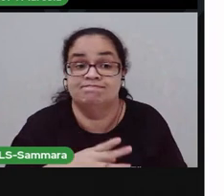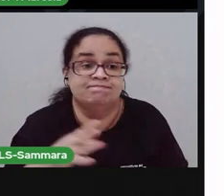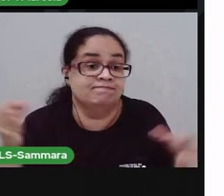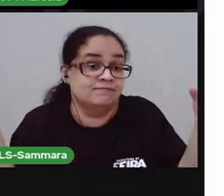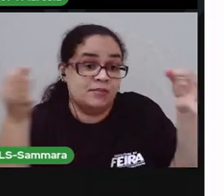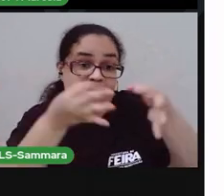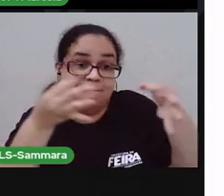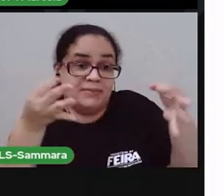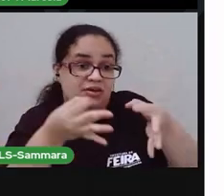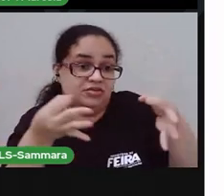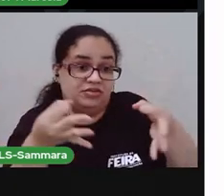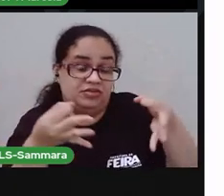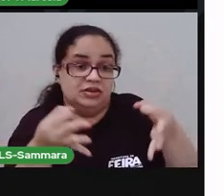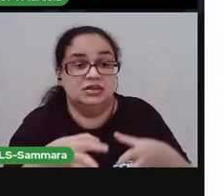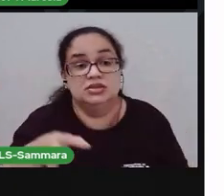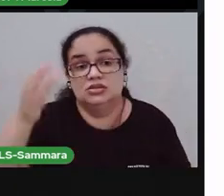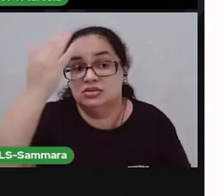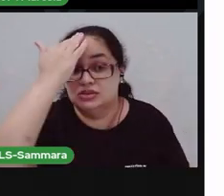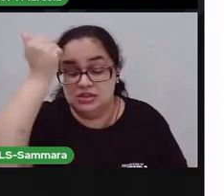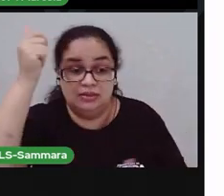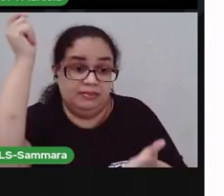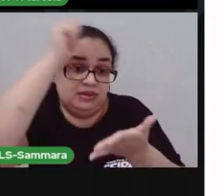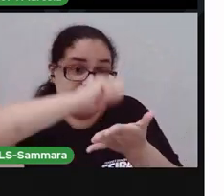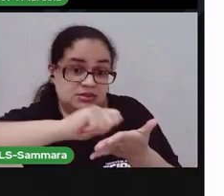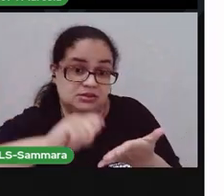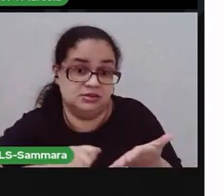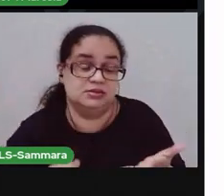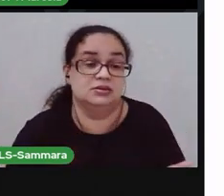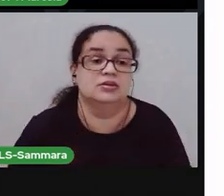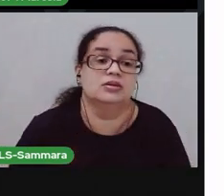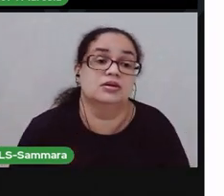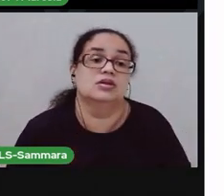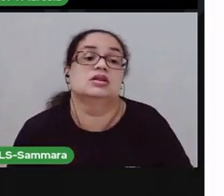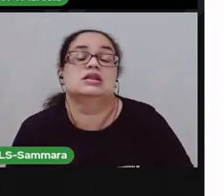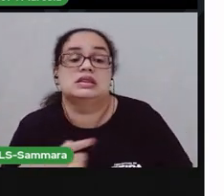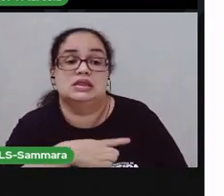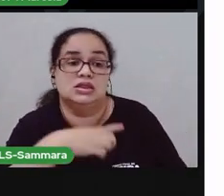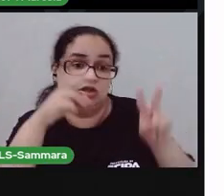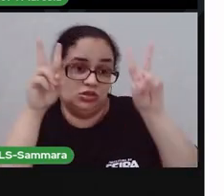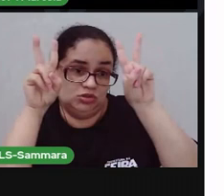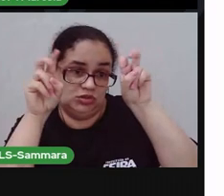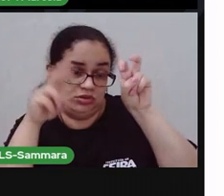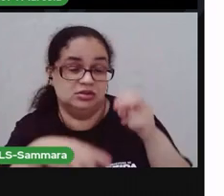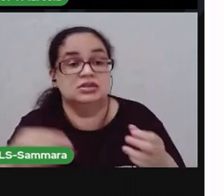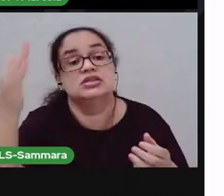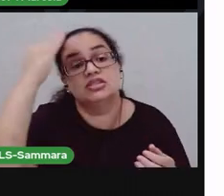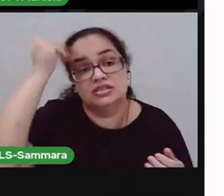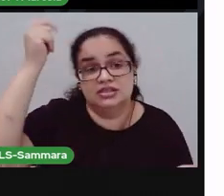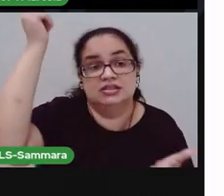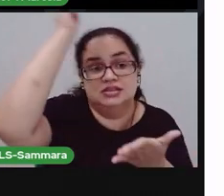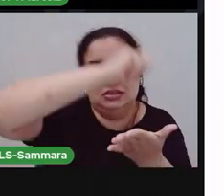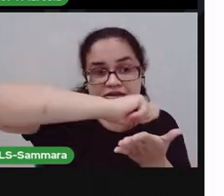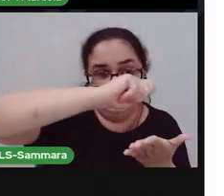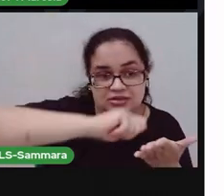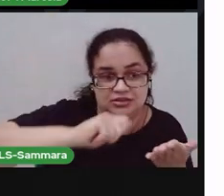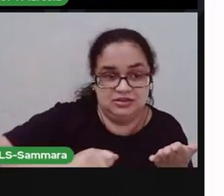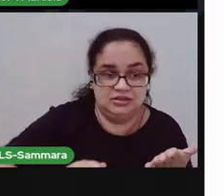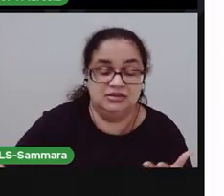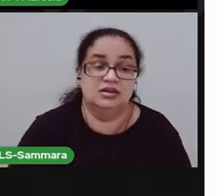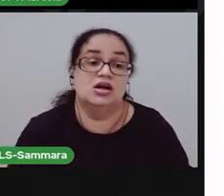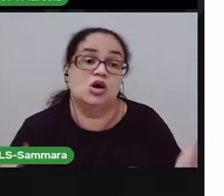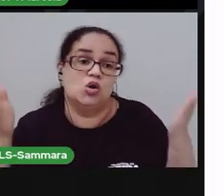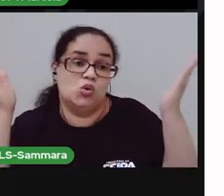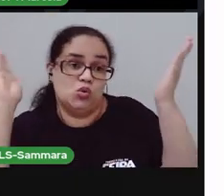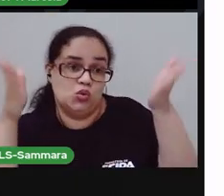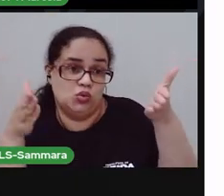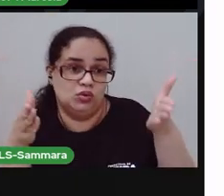craque nesse assunto de saber escrever. Porque, afinal, o tema dessa aula foi já sei escrever.